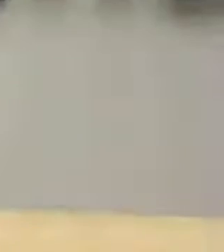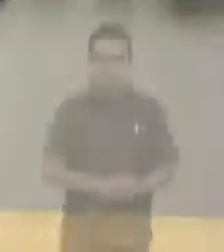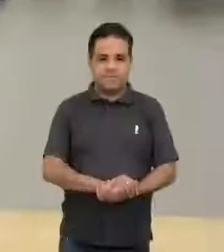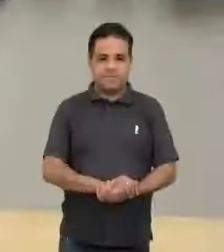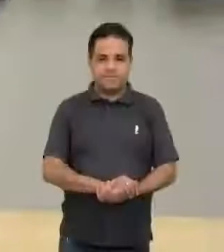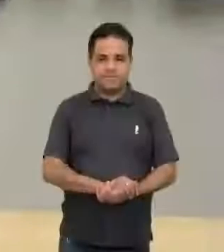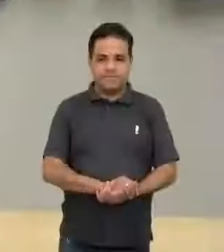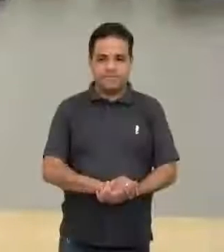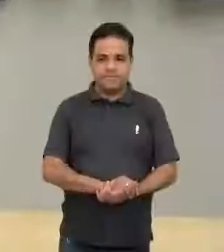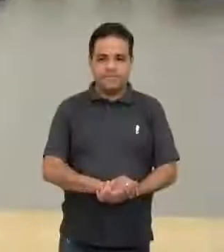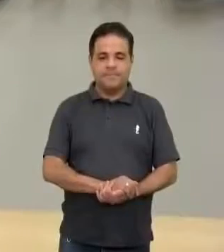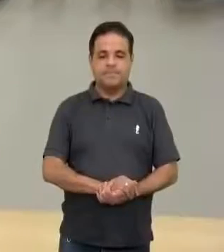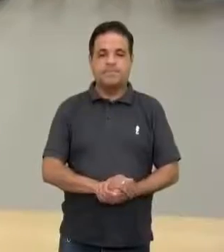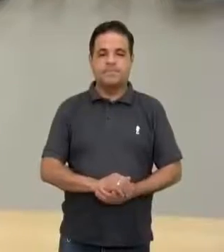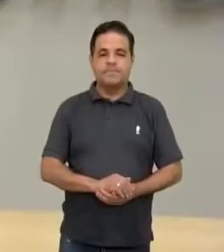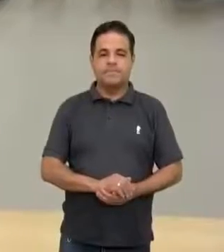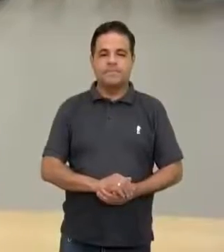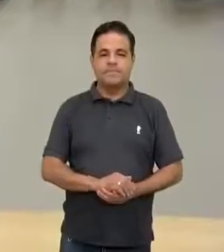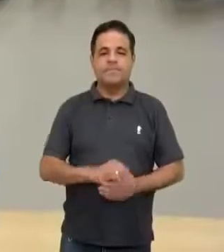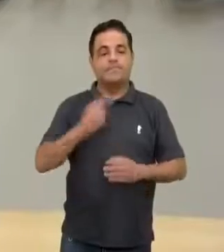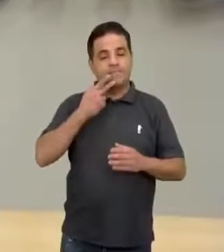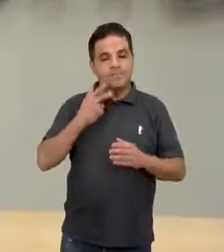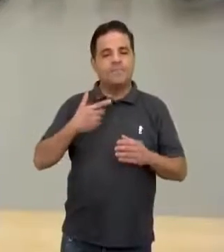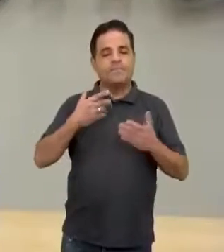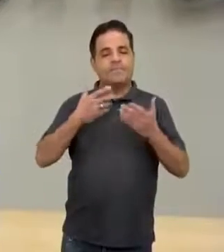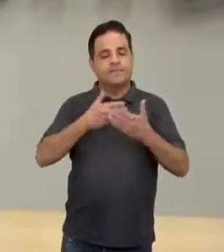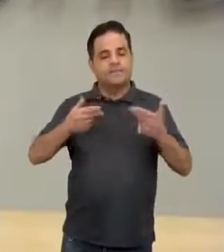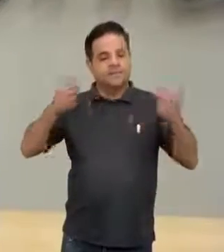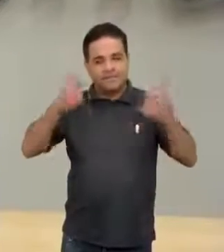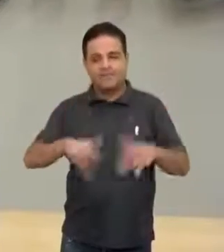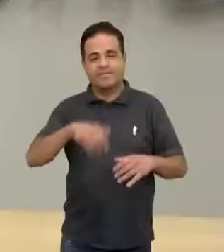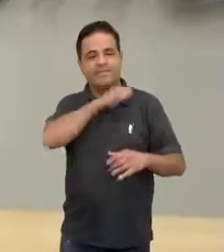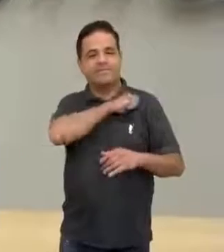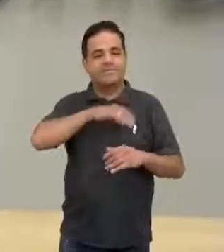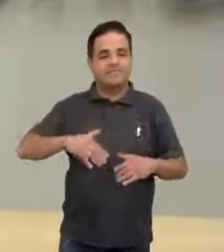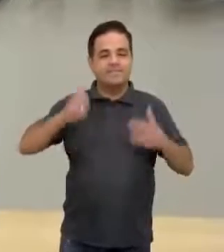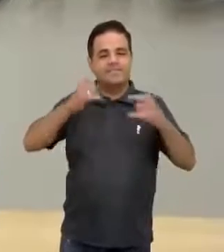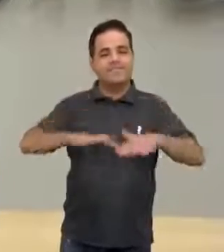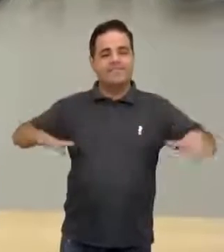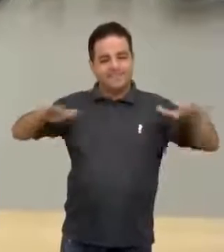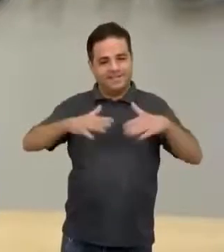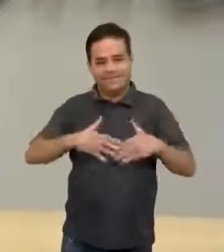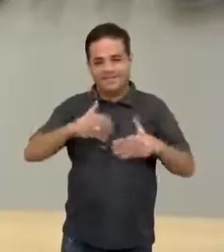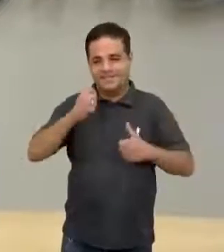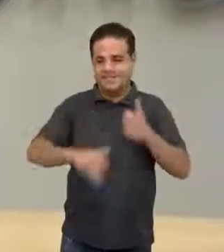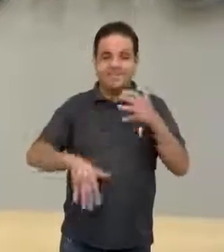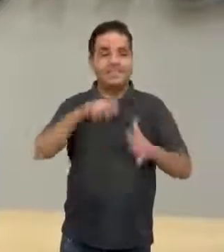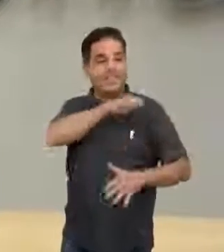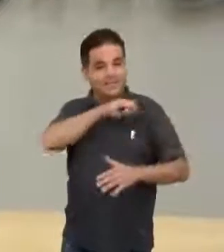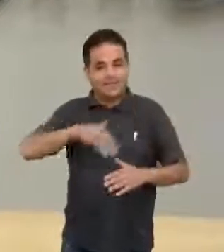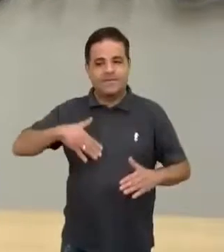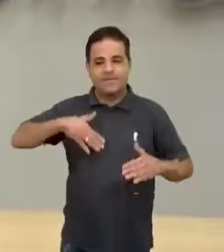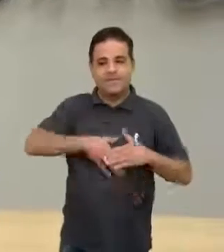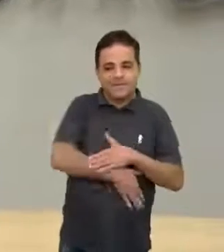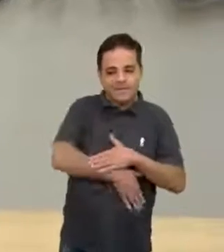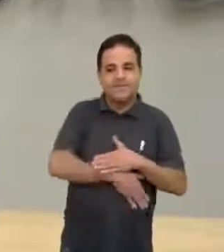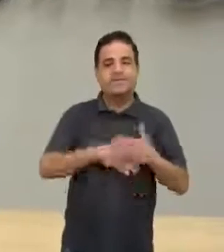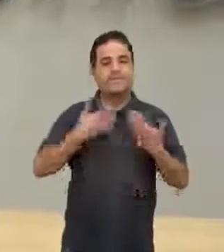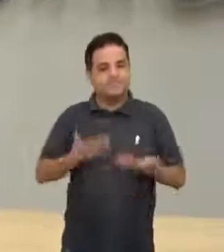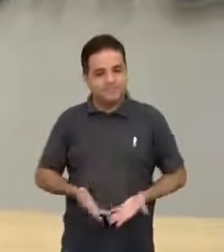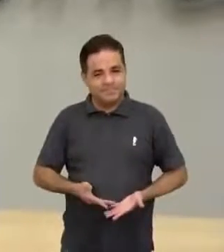Eu estou muito feliz, professor Mauro, que eu estou vendo muito aluno aqui já direto, acho que são aí os mediadores, os embaixadores aí